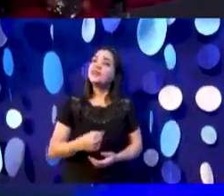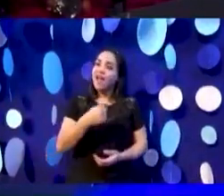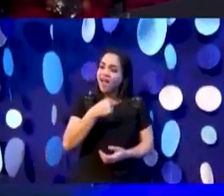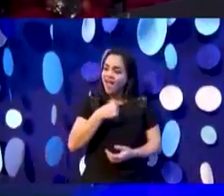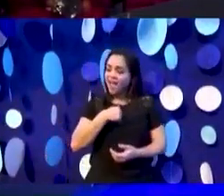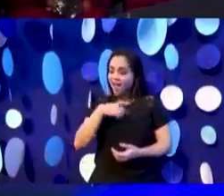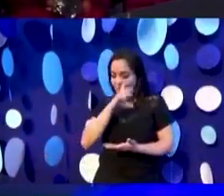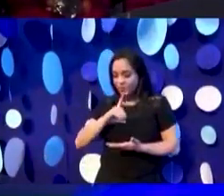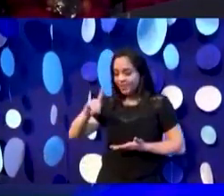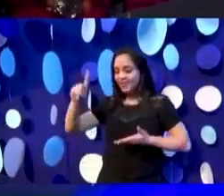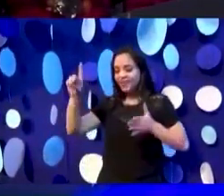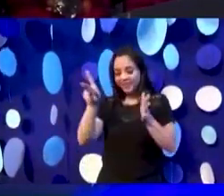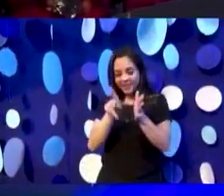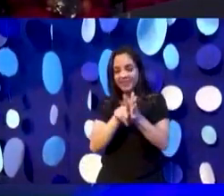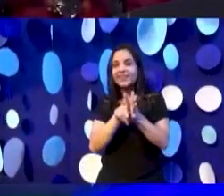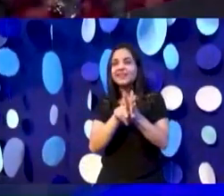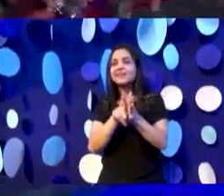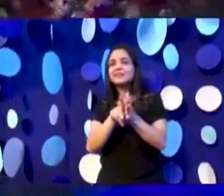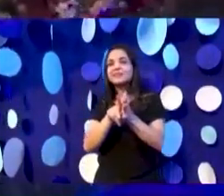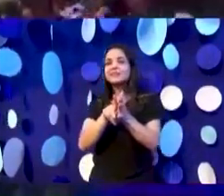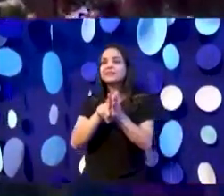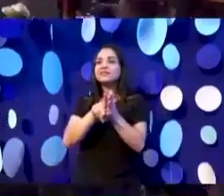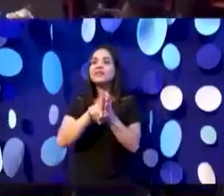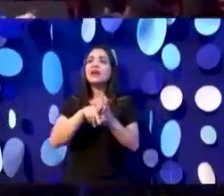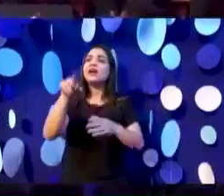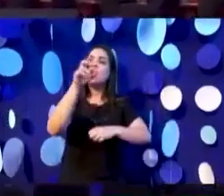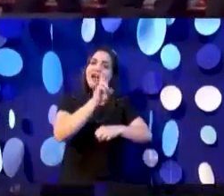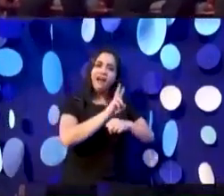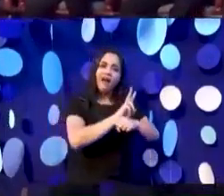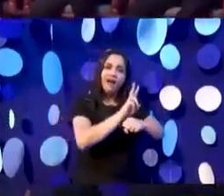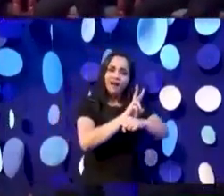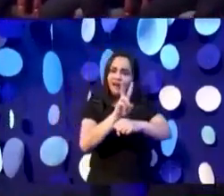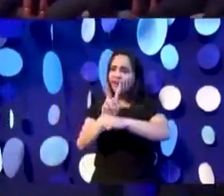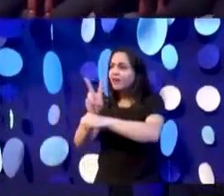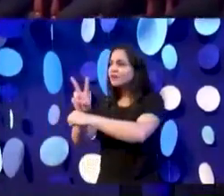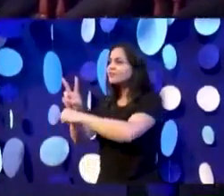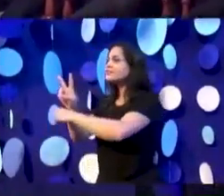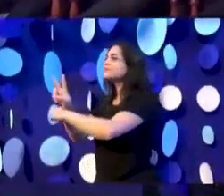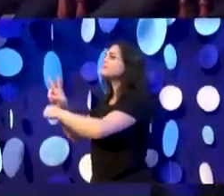Eu cuido de ti.